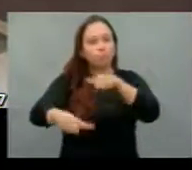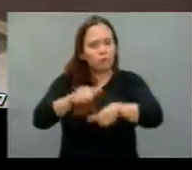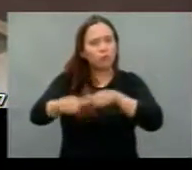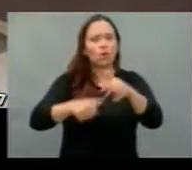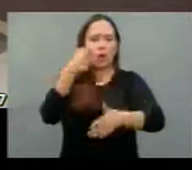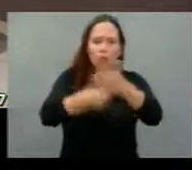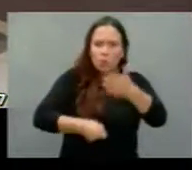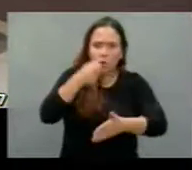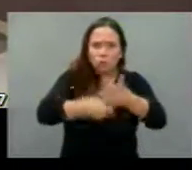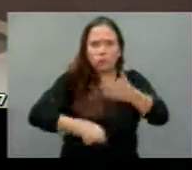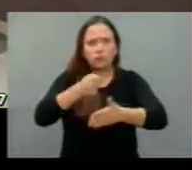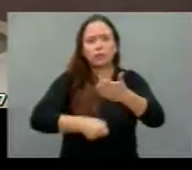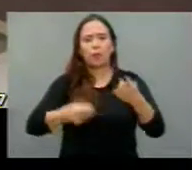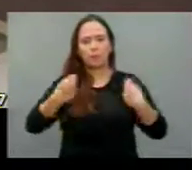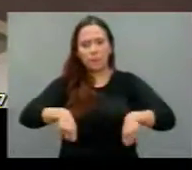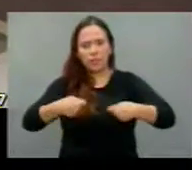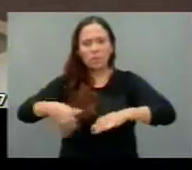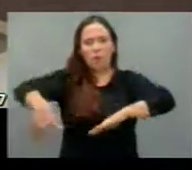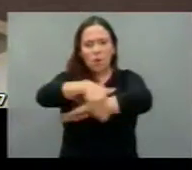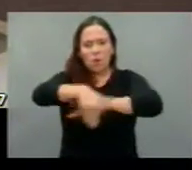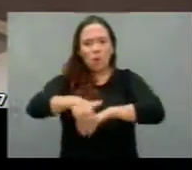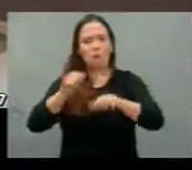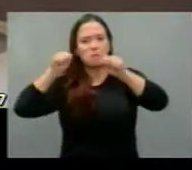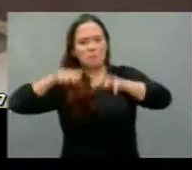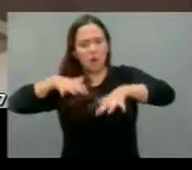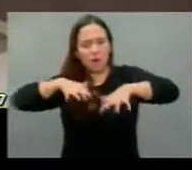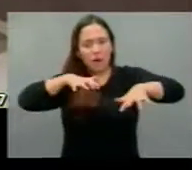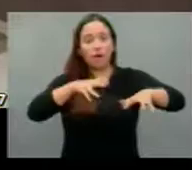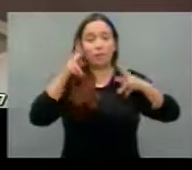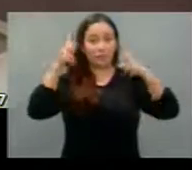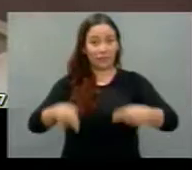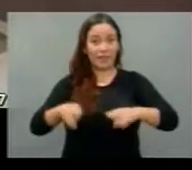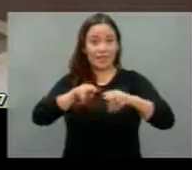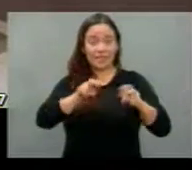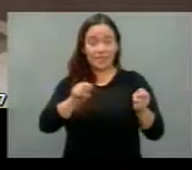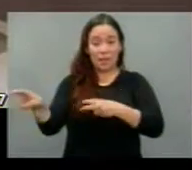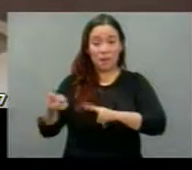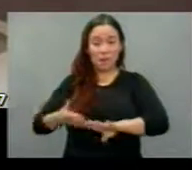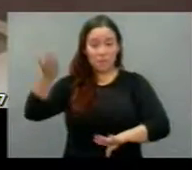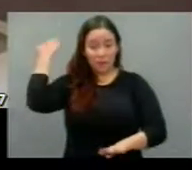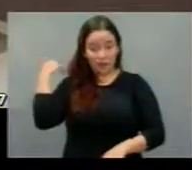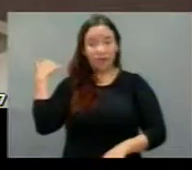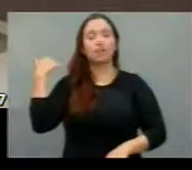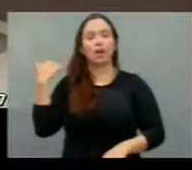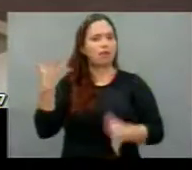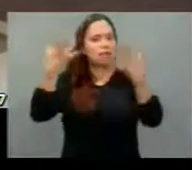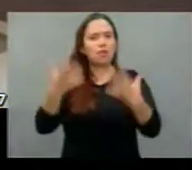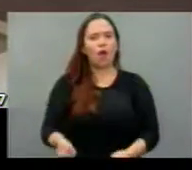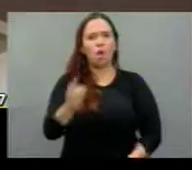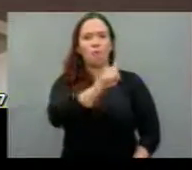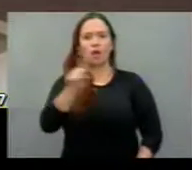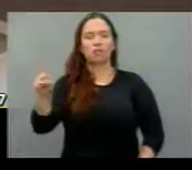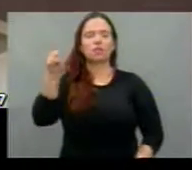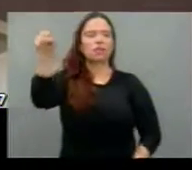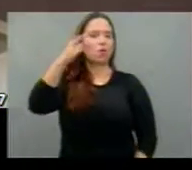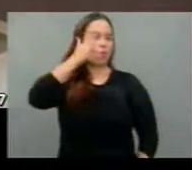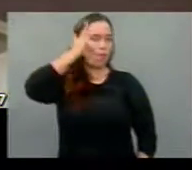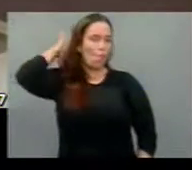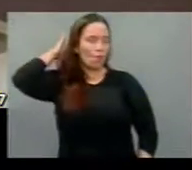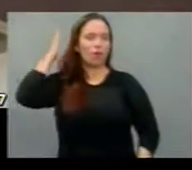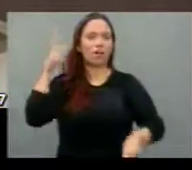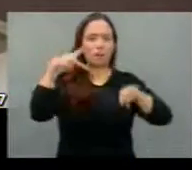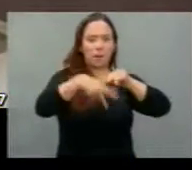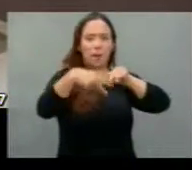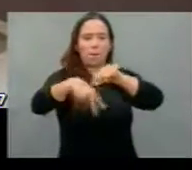se organiza, que vai às ruas, como na semana passada, recusando a reforma previdenciária de Temer, milhares